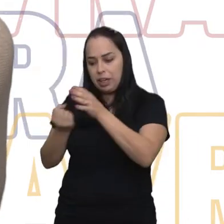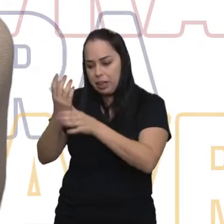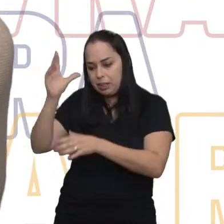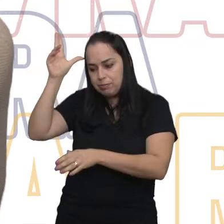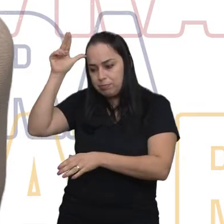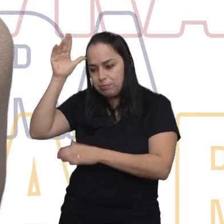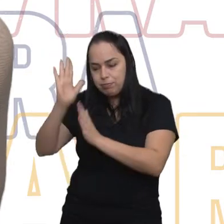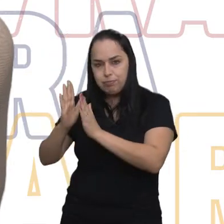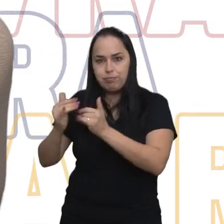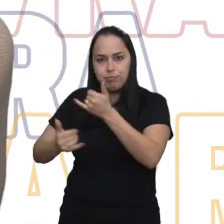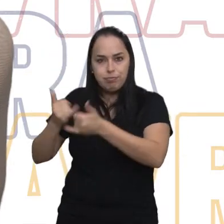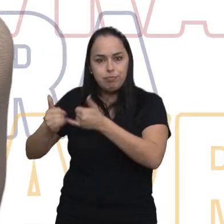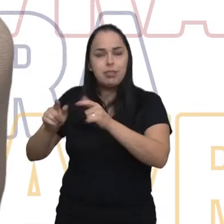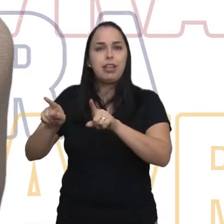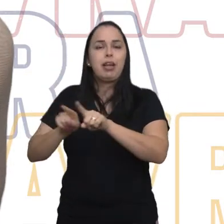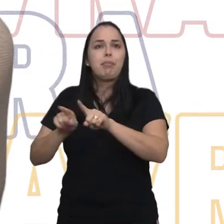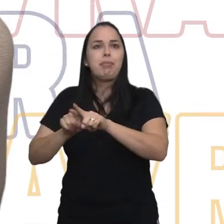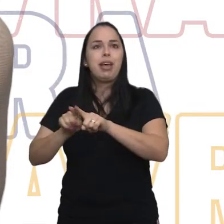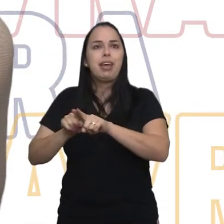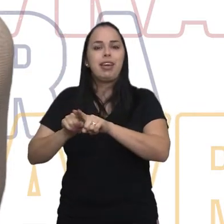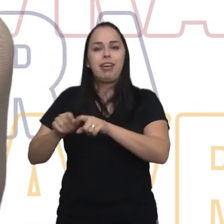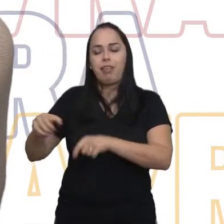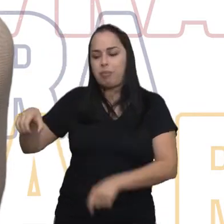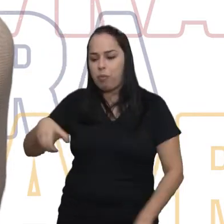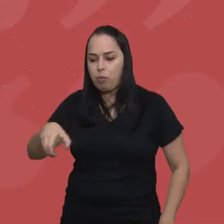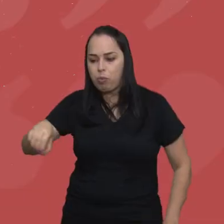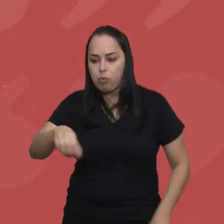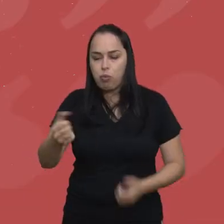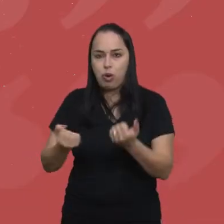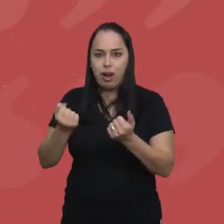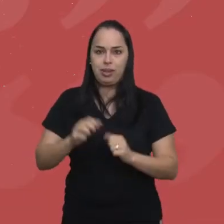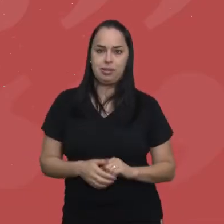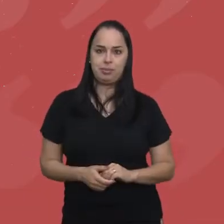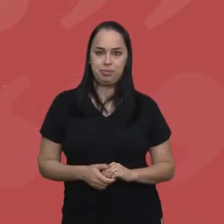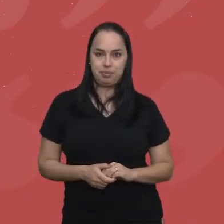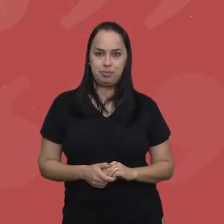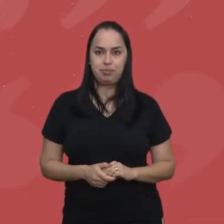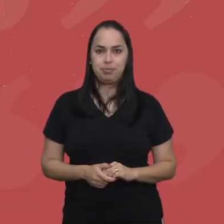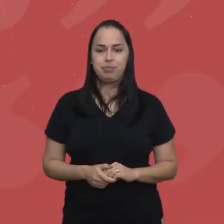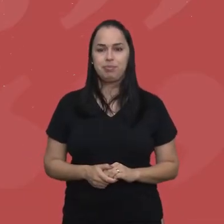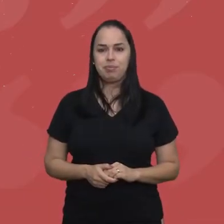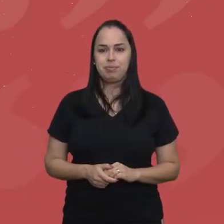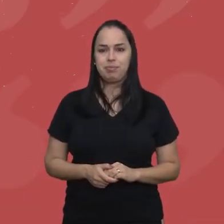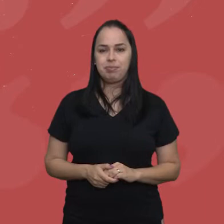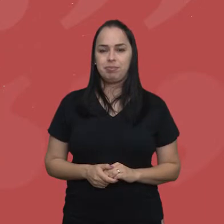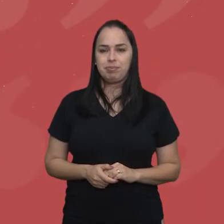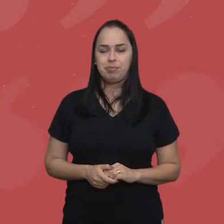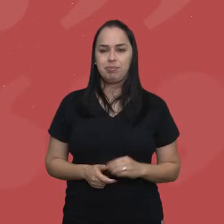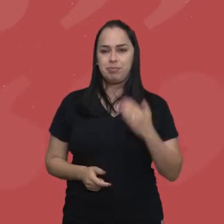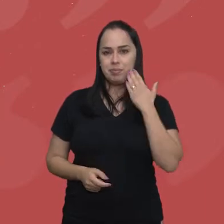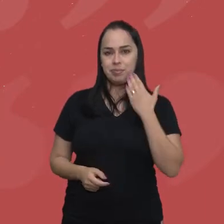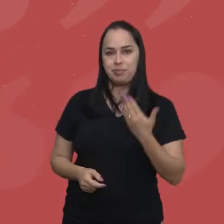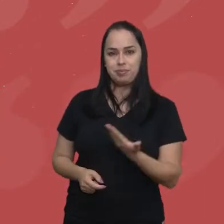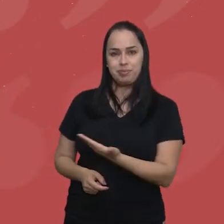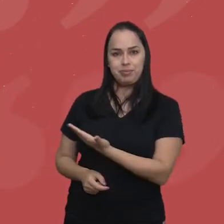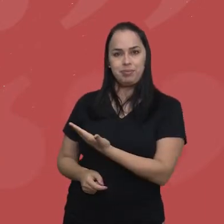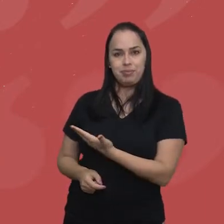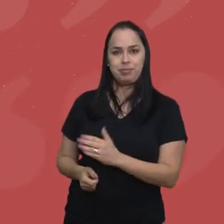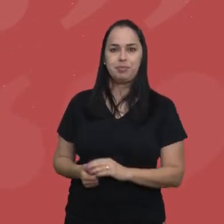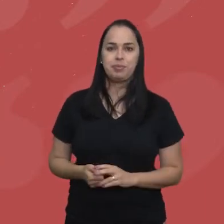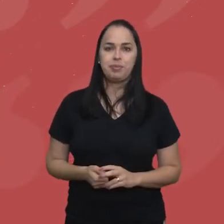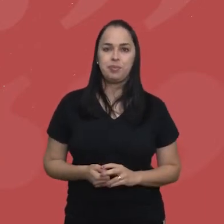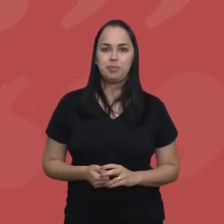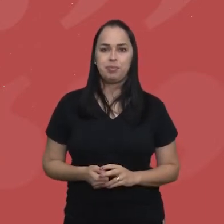voltadas para o crescimento das crianças. Quem pode ter acesso a essas oficinas?